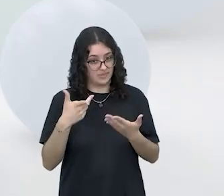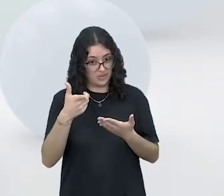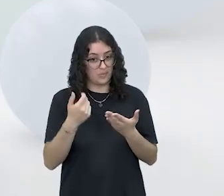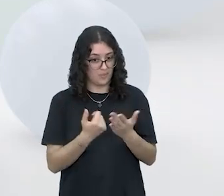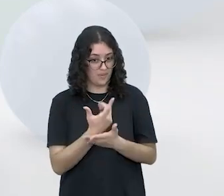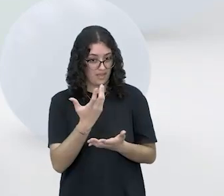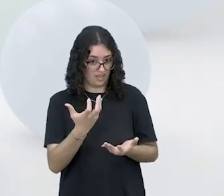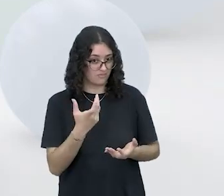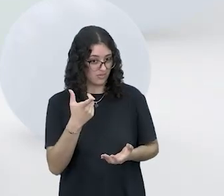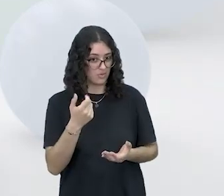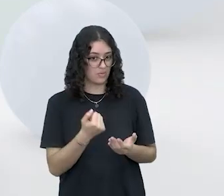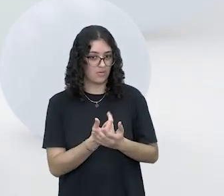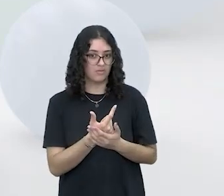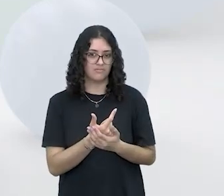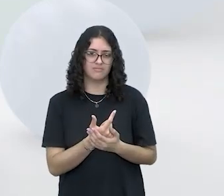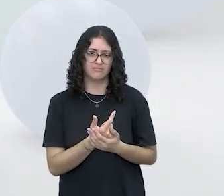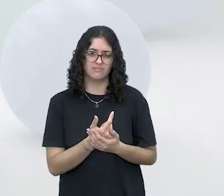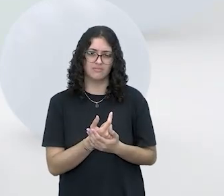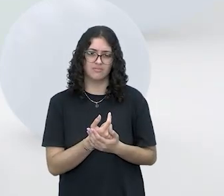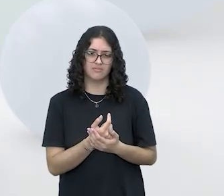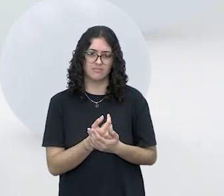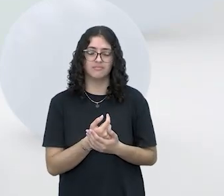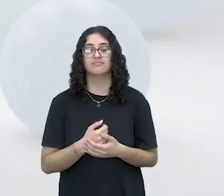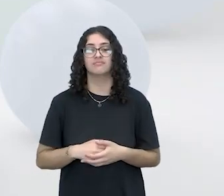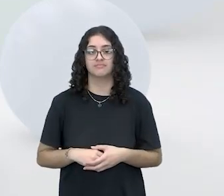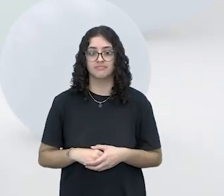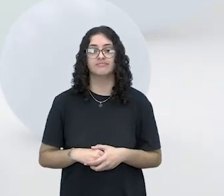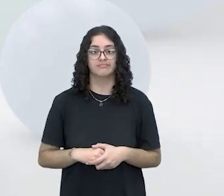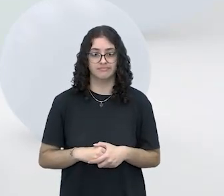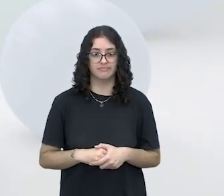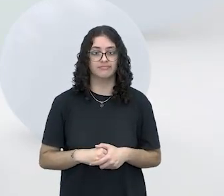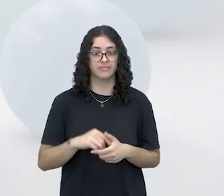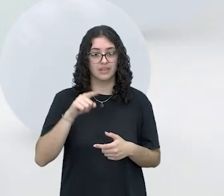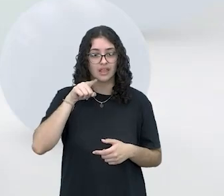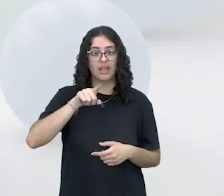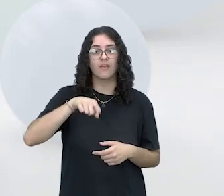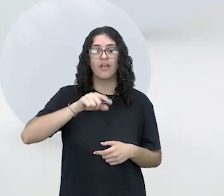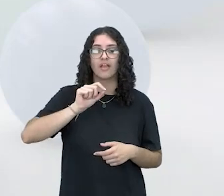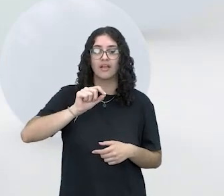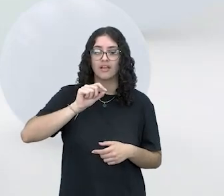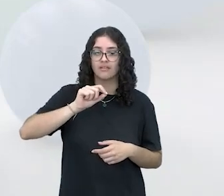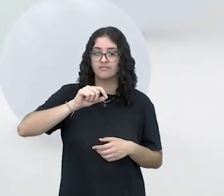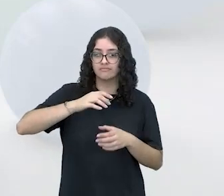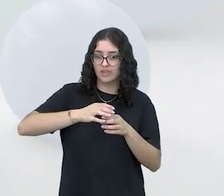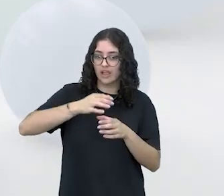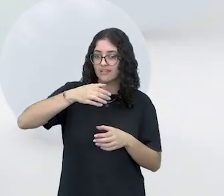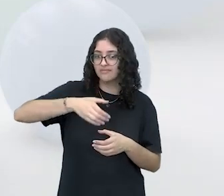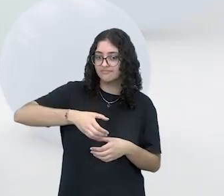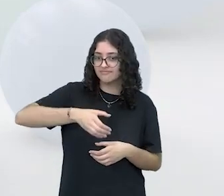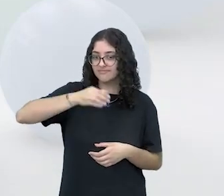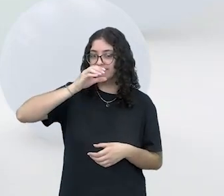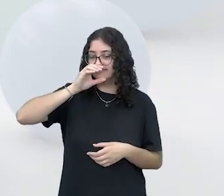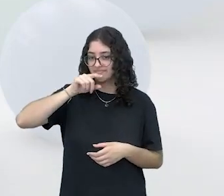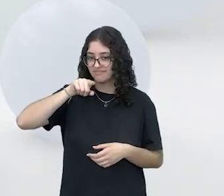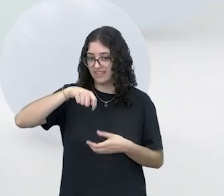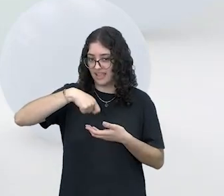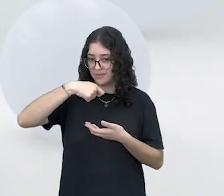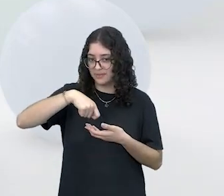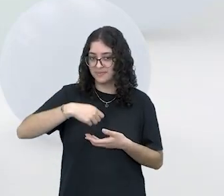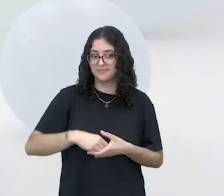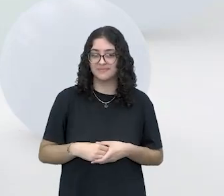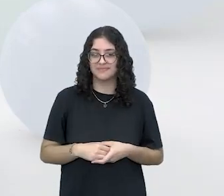esse produto para comprar? Frutéticos. Isso, é um Danone, né? Você gosta de Danone?